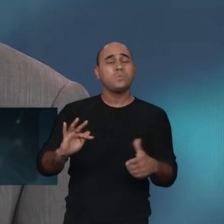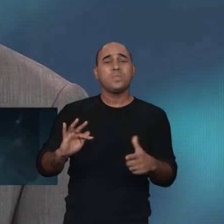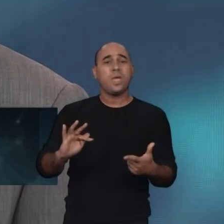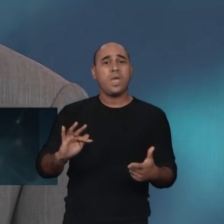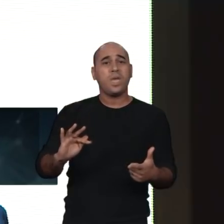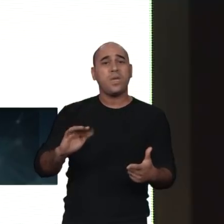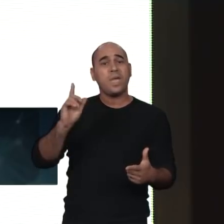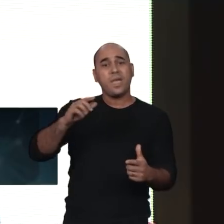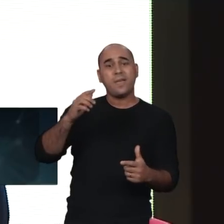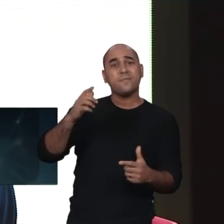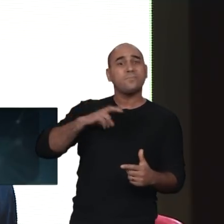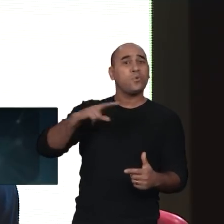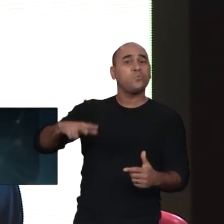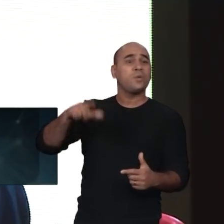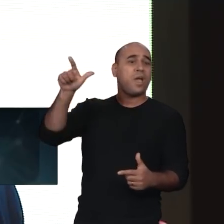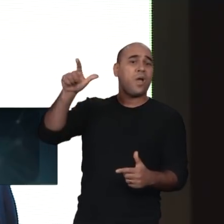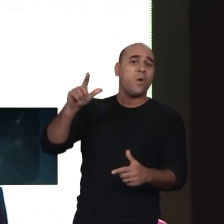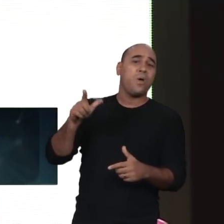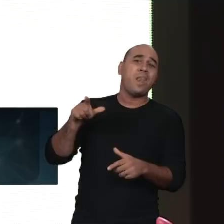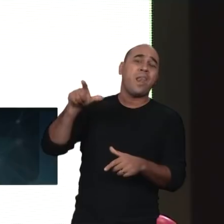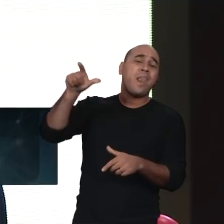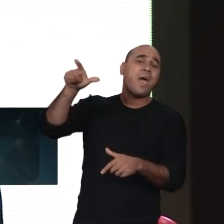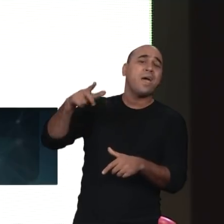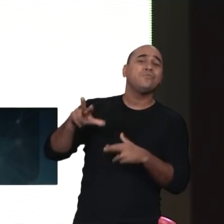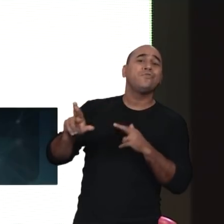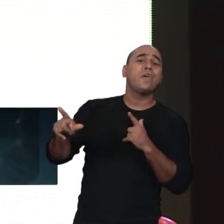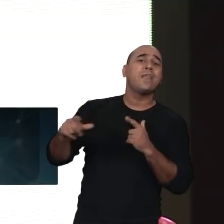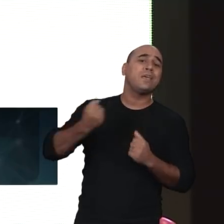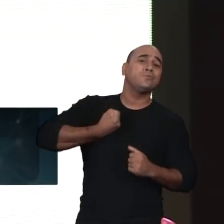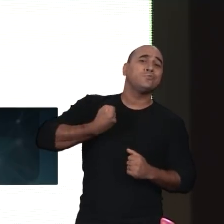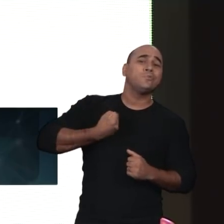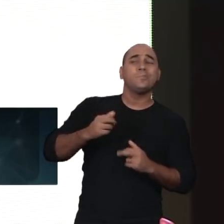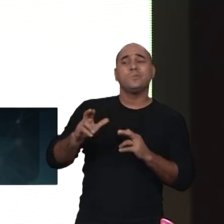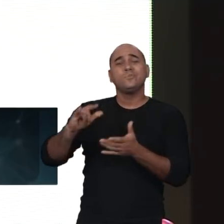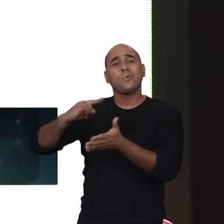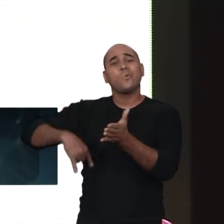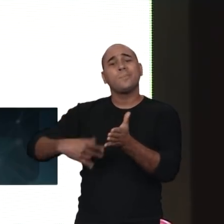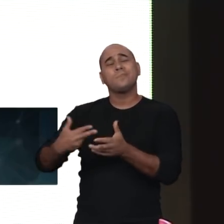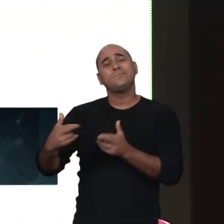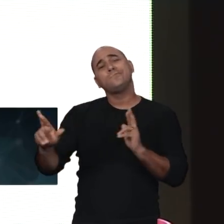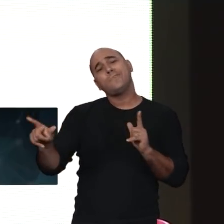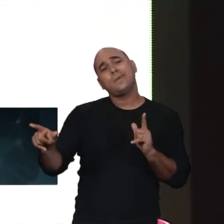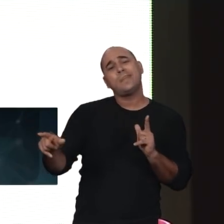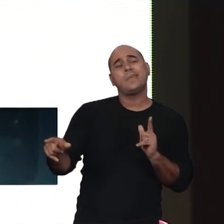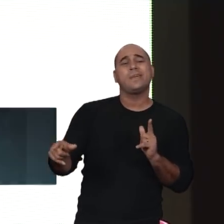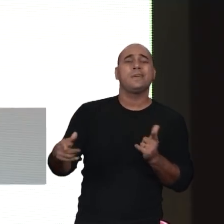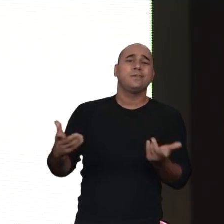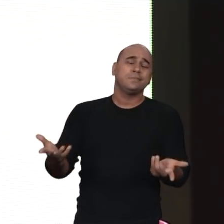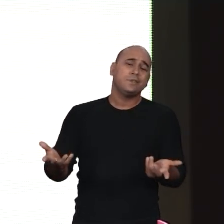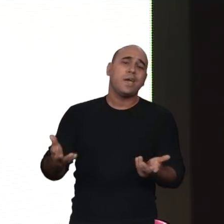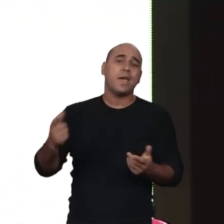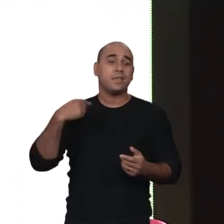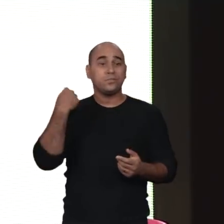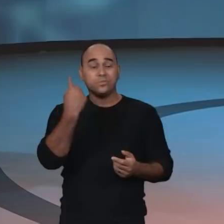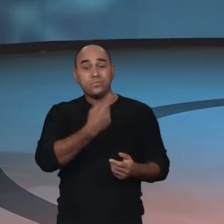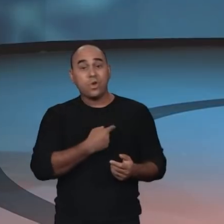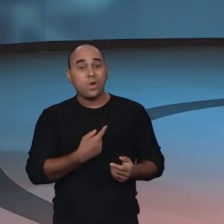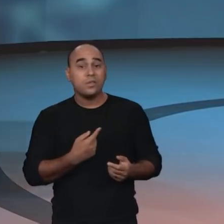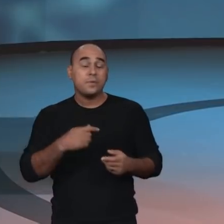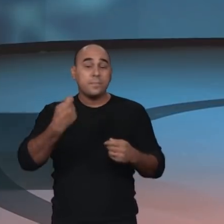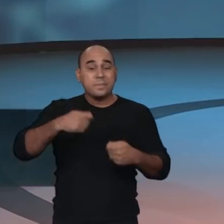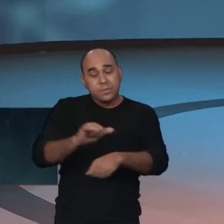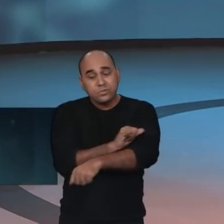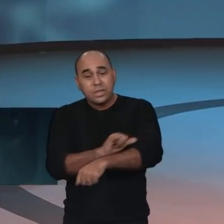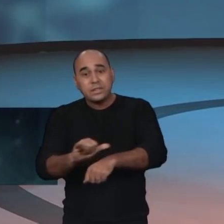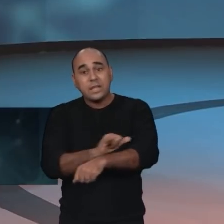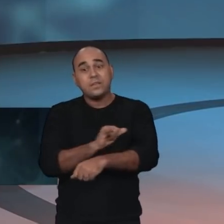são da Espanha, da Suíça também, então já conversei com o pastor Arilton, nós vamos dar um jeito de resolver isso aí para que pessoas de outros países